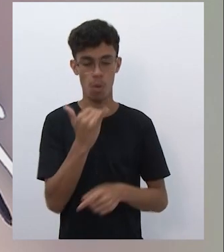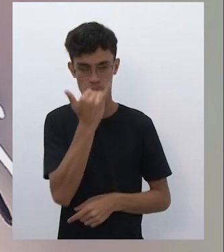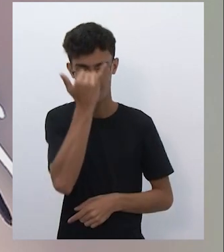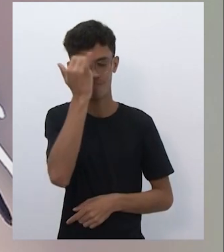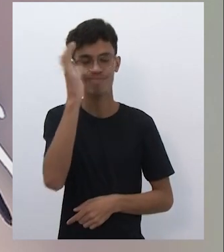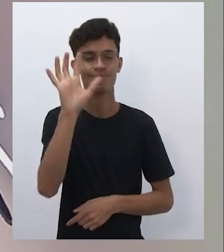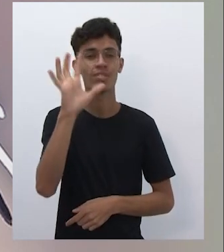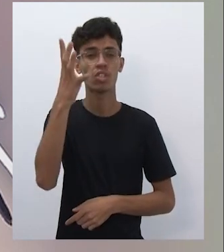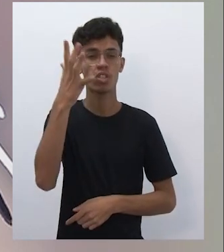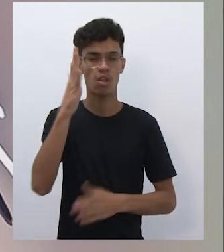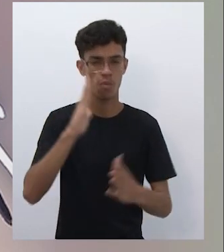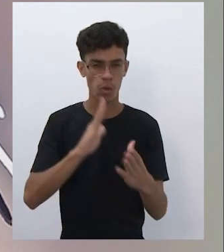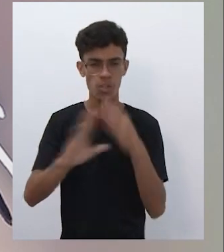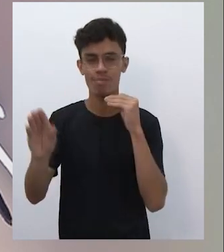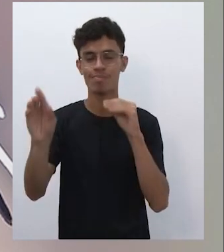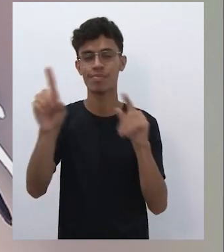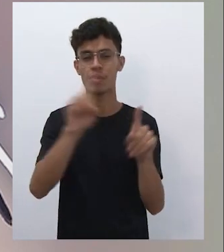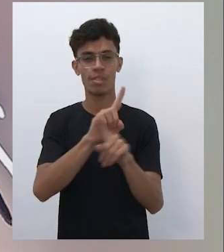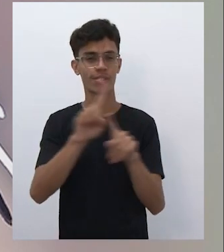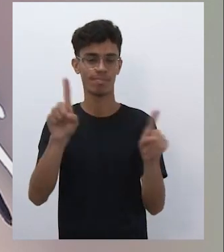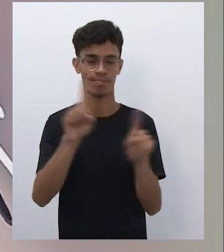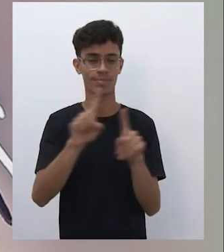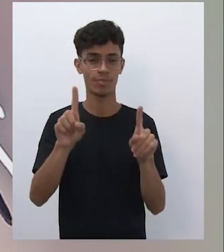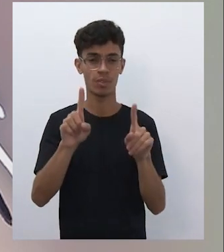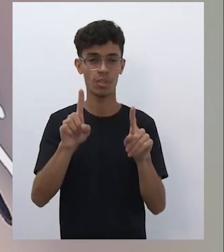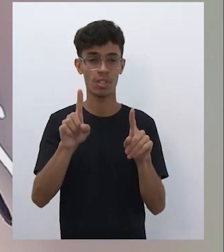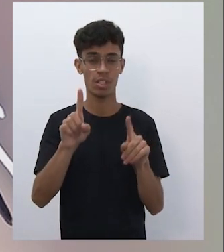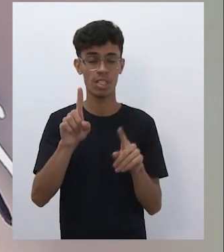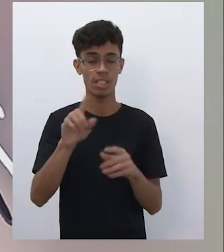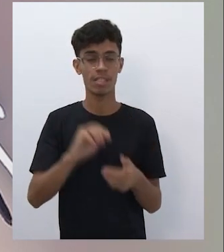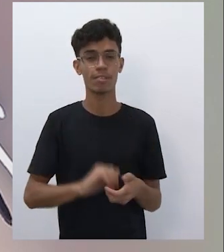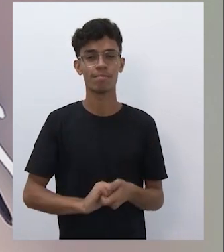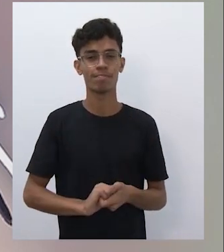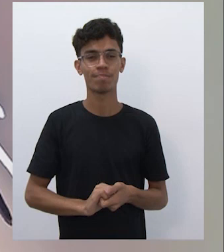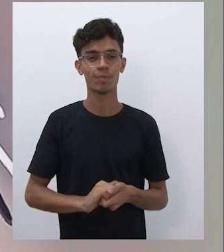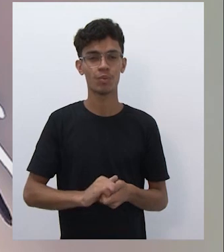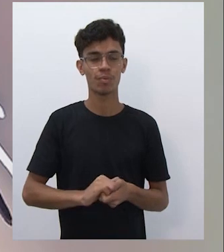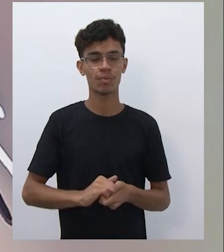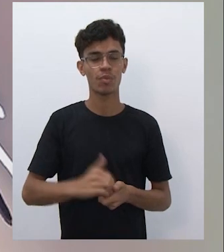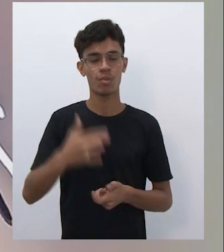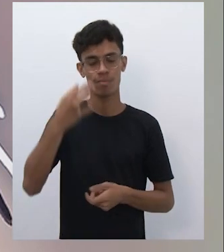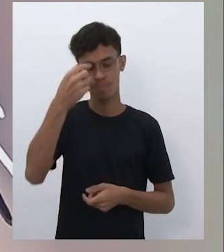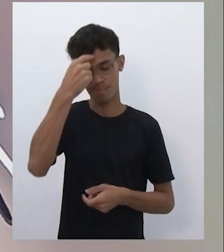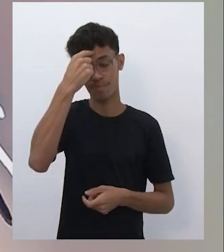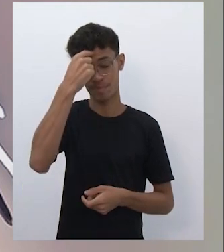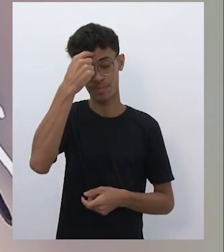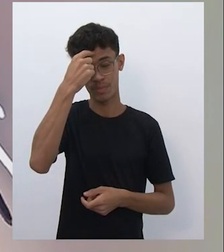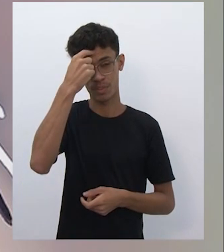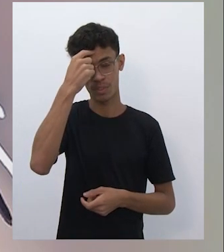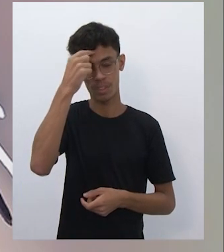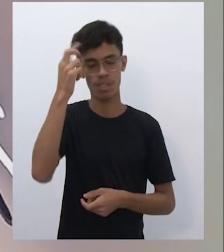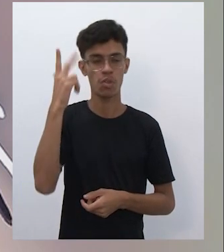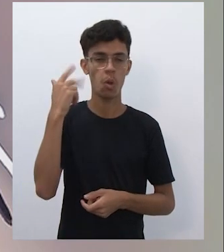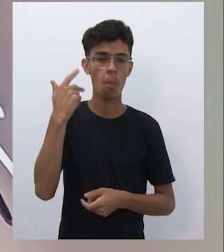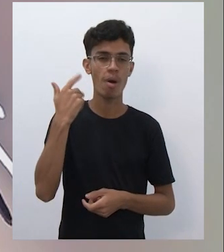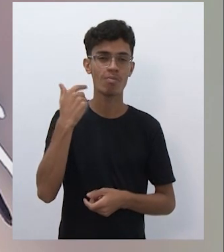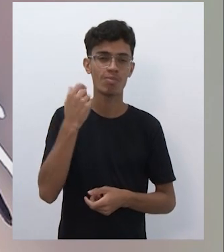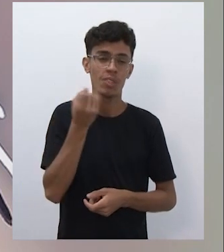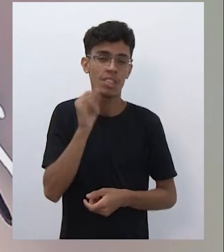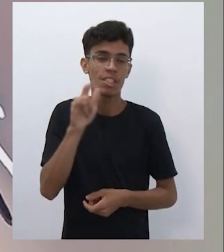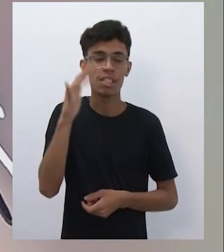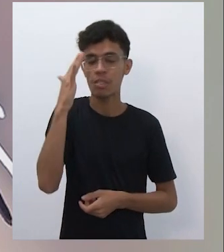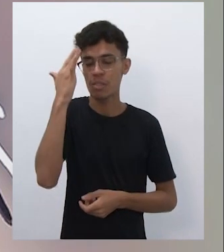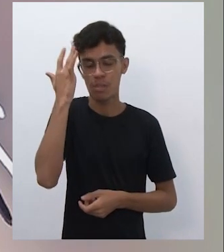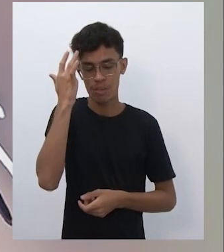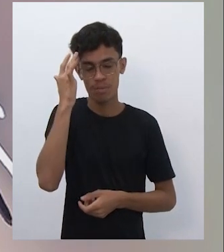Tampouco fugir e ficar apenas lamuriando. Pelo menos assim ficarei com a consciência tranquila. mesmo não apagando o incêndio, porque sei